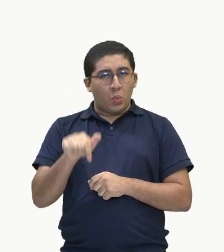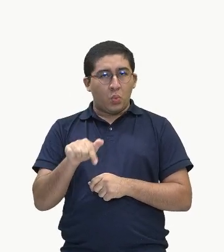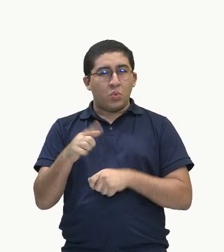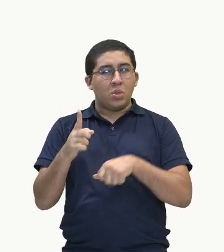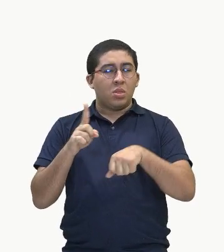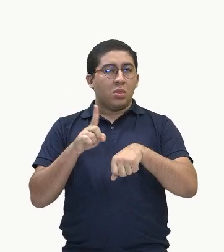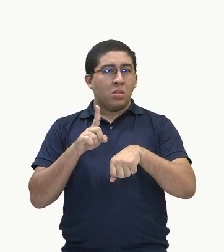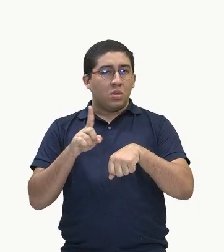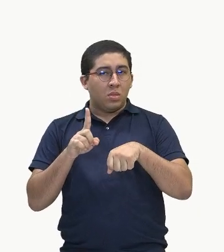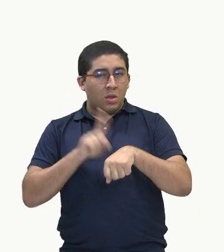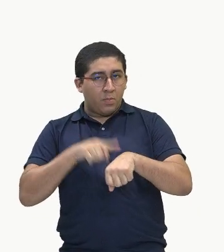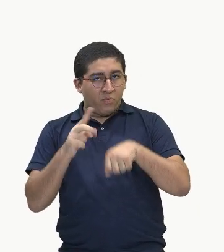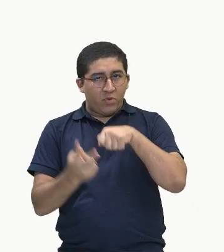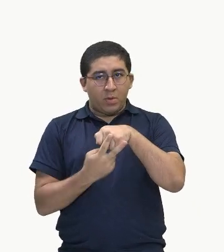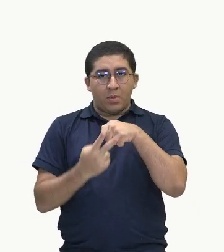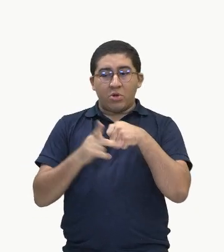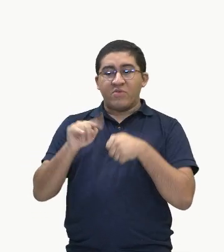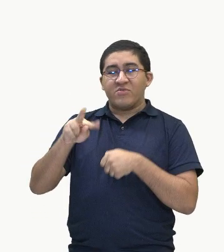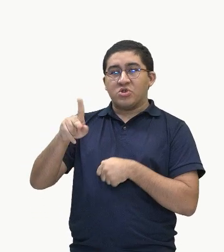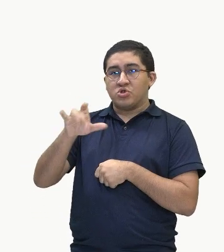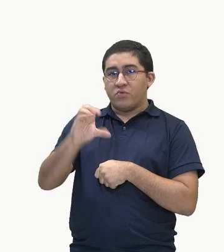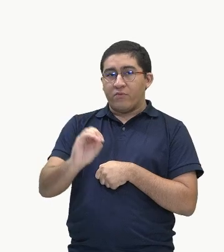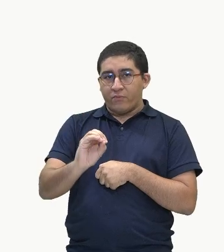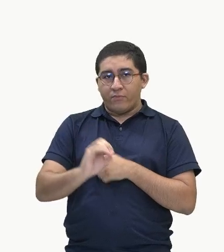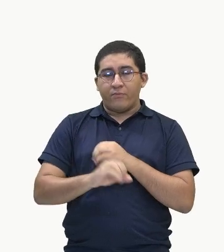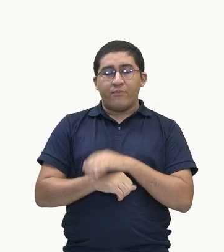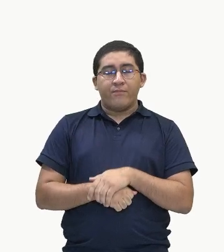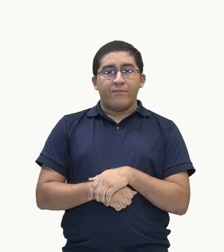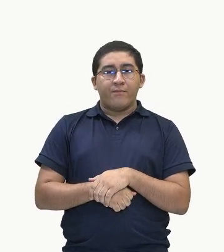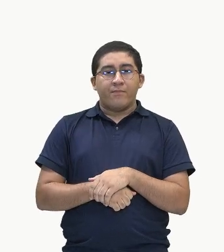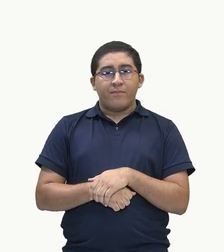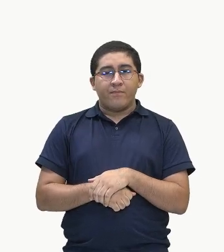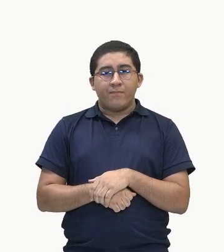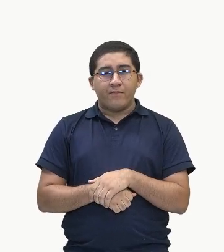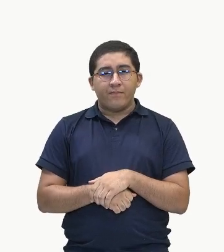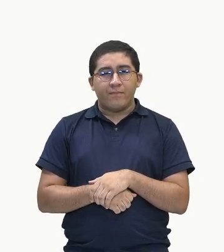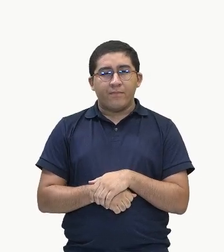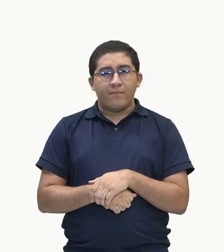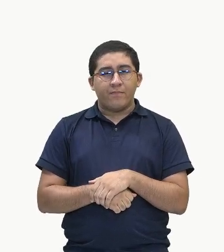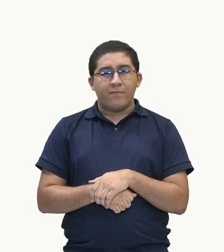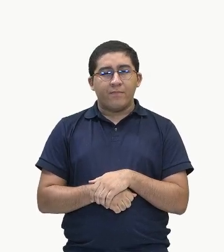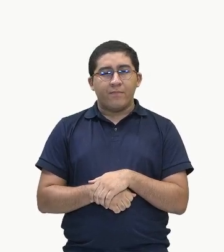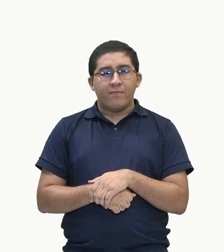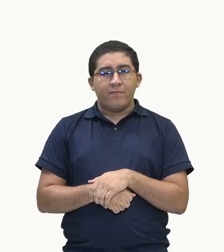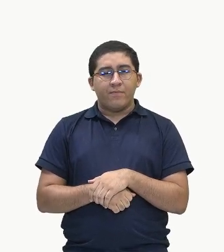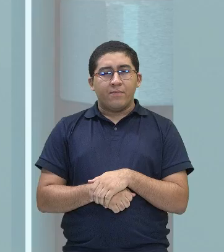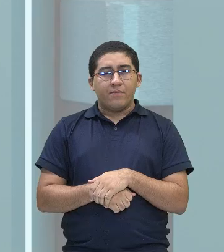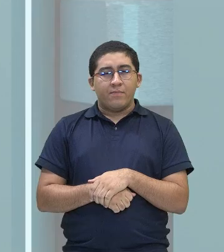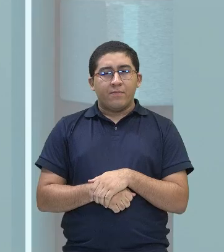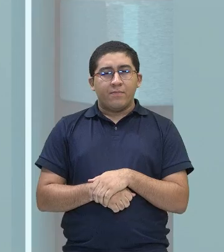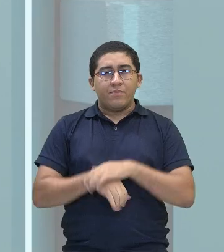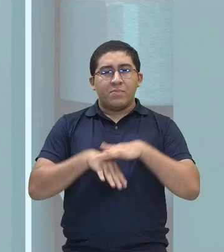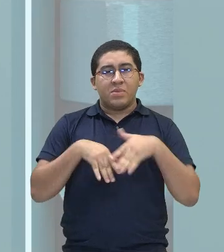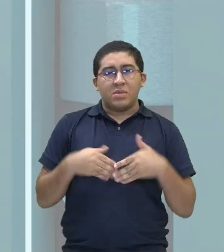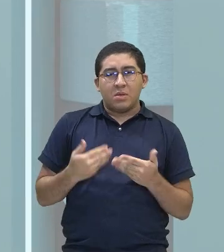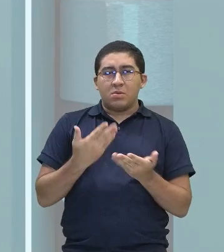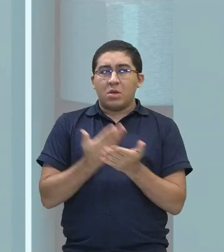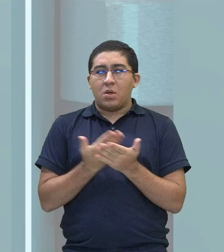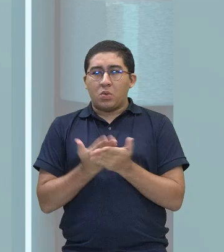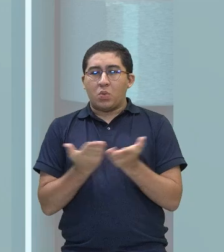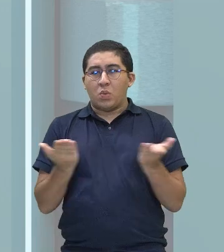infinitivo. Certo, pessoal? Então, na aula de hoje, aprendemos um pouco sobre algumas